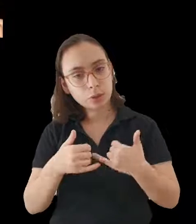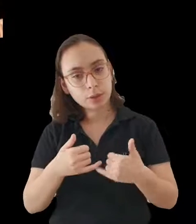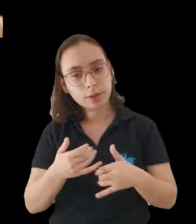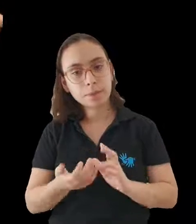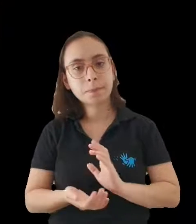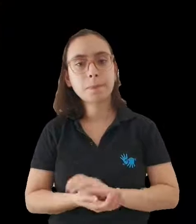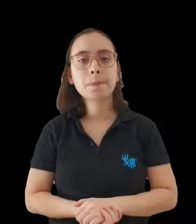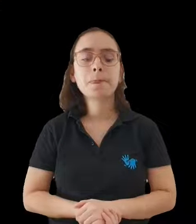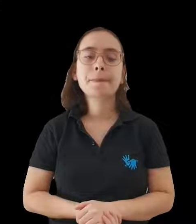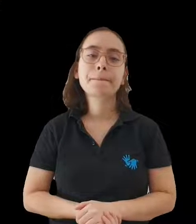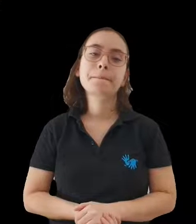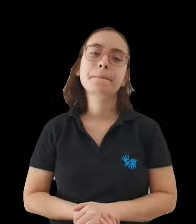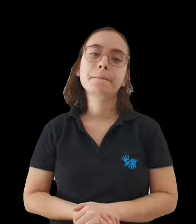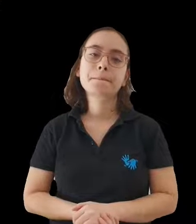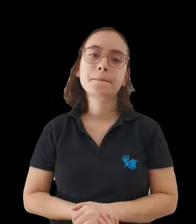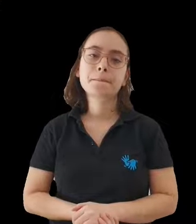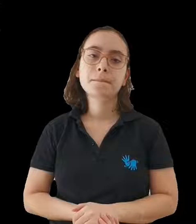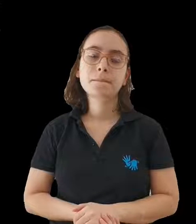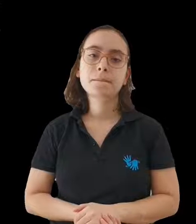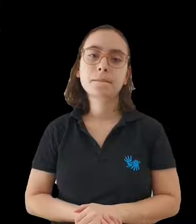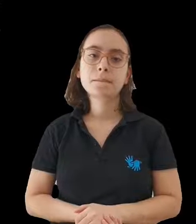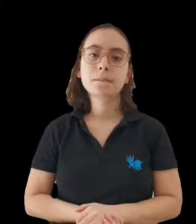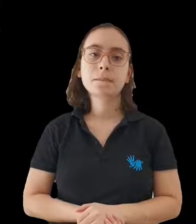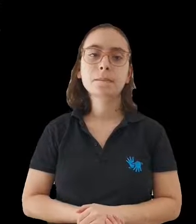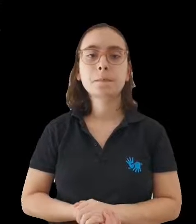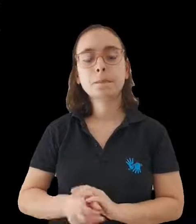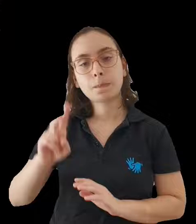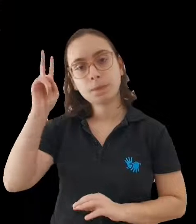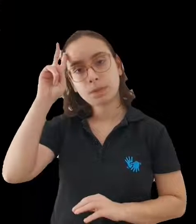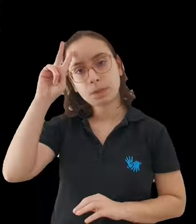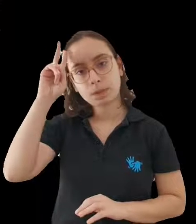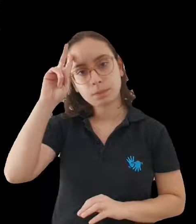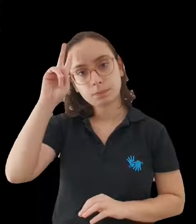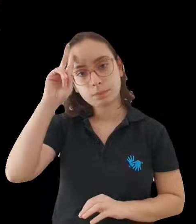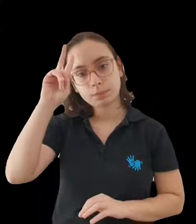tenho. É aquelas... Lembra daquelas... Vocês já ouviram